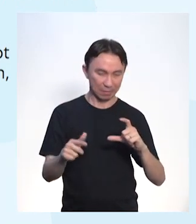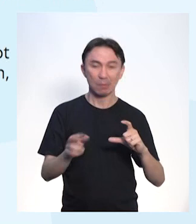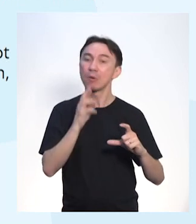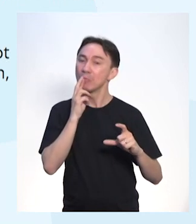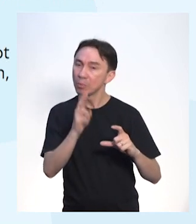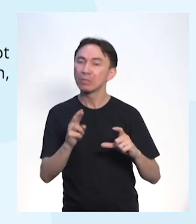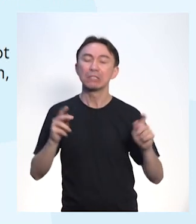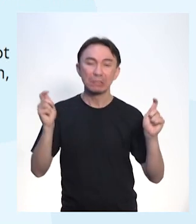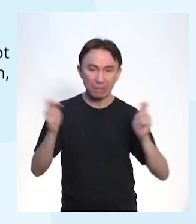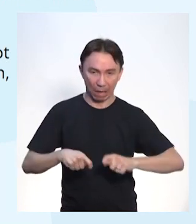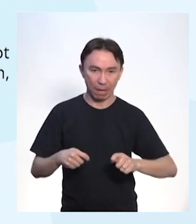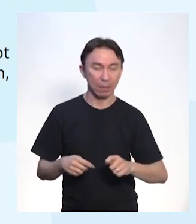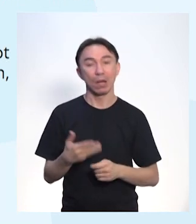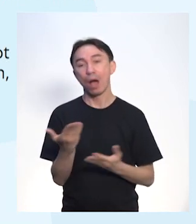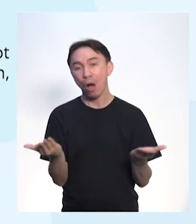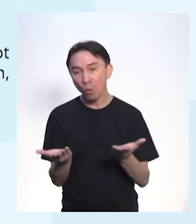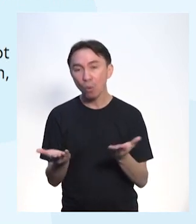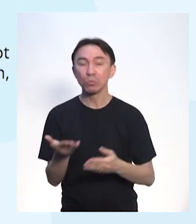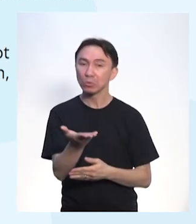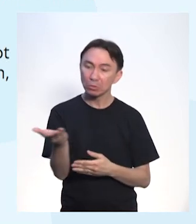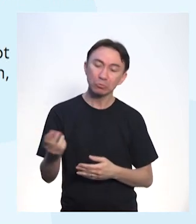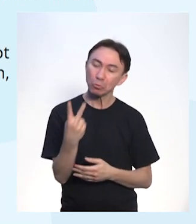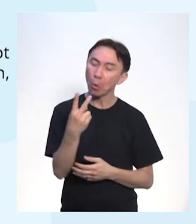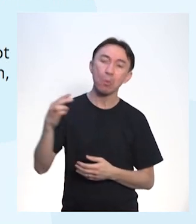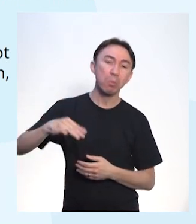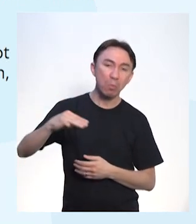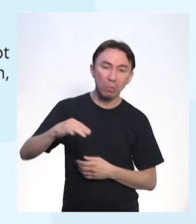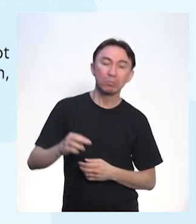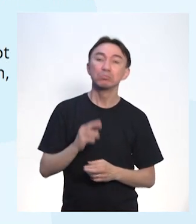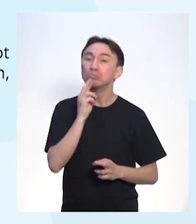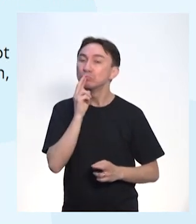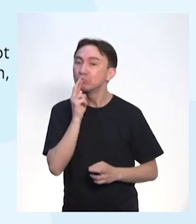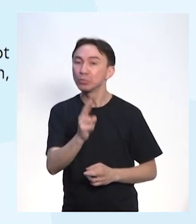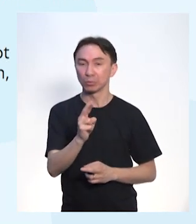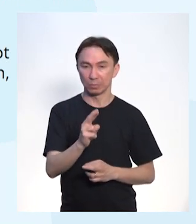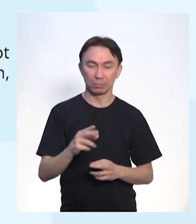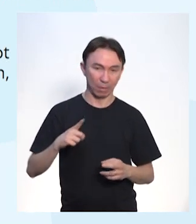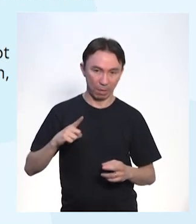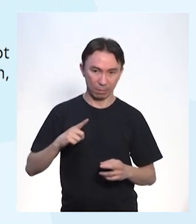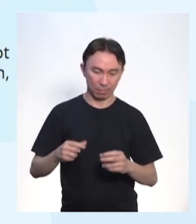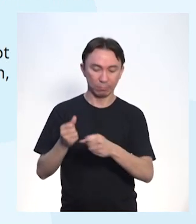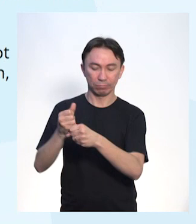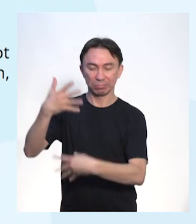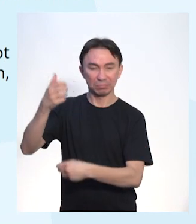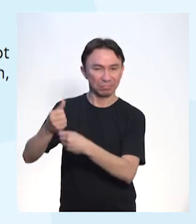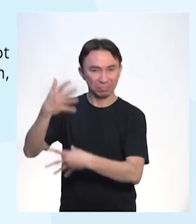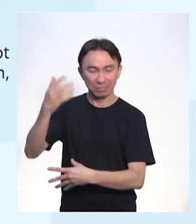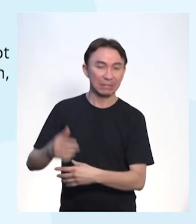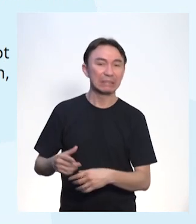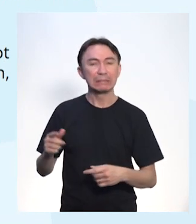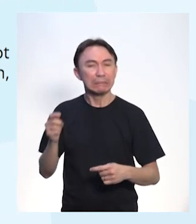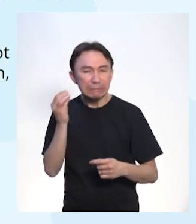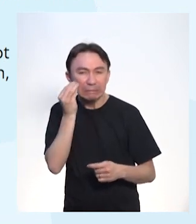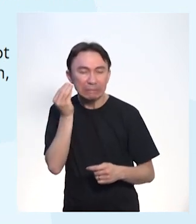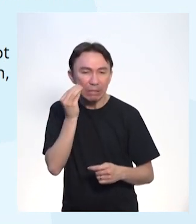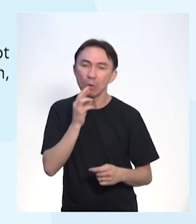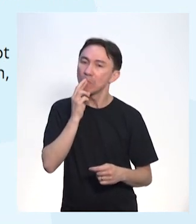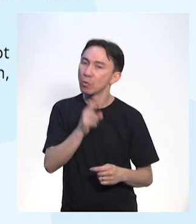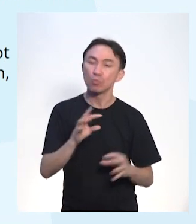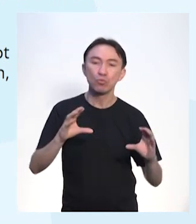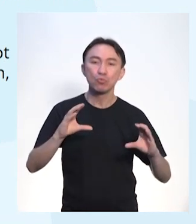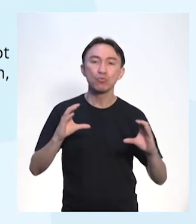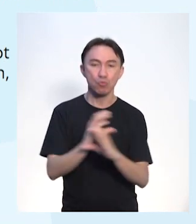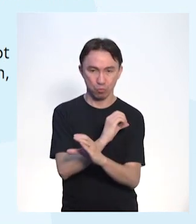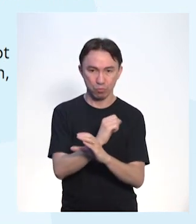responder. Então agora vocês têm aí 2 minutinhos para fazer a resposta no chat. Tenta responder todas de uma vez, que assim a gente